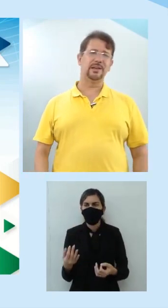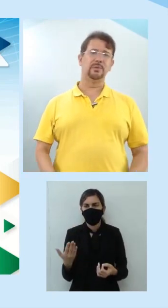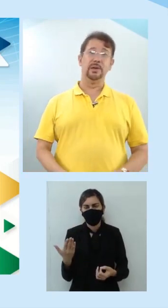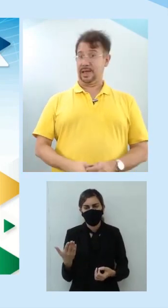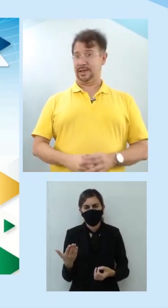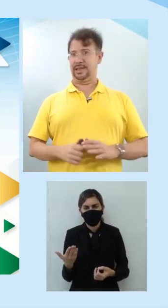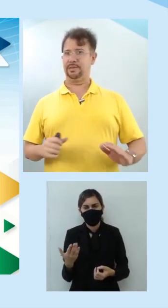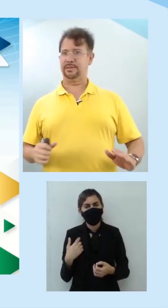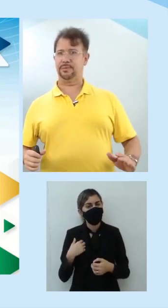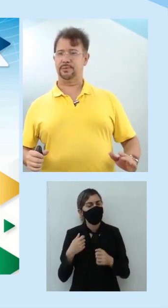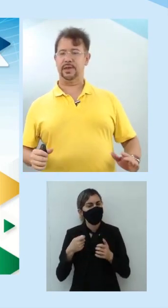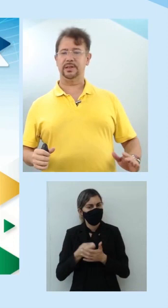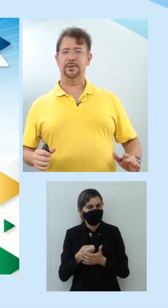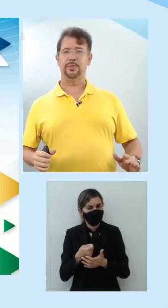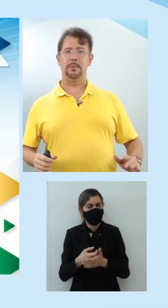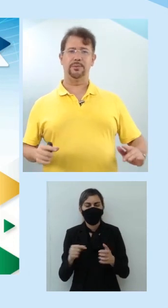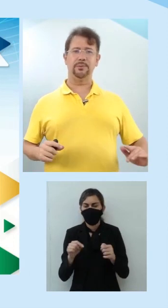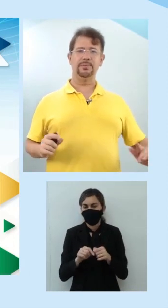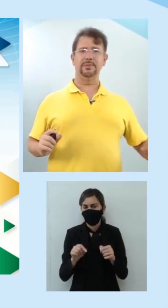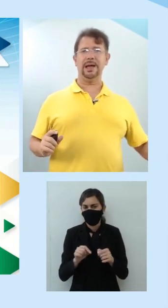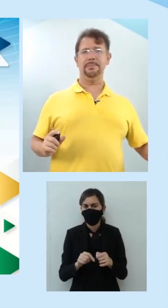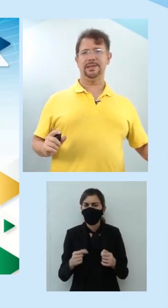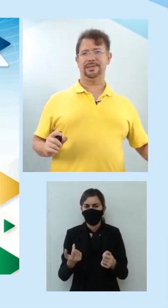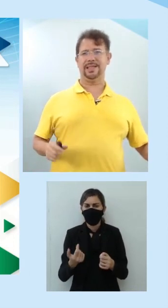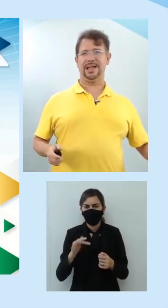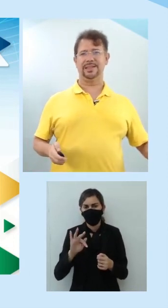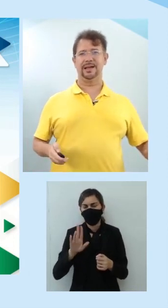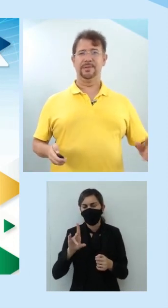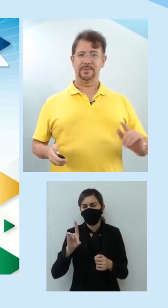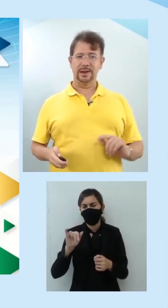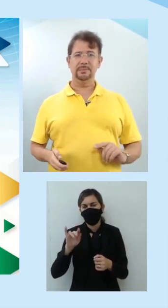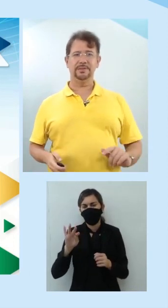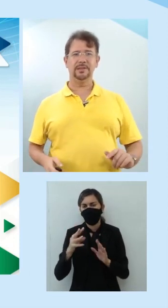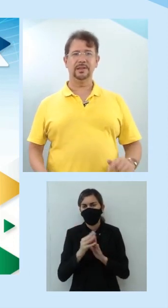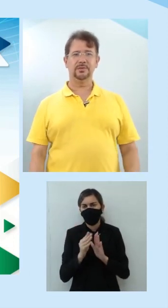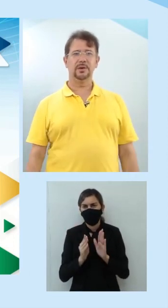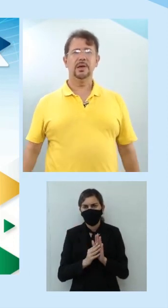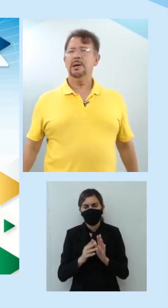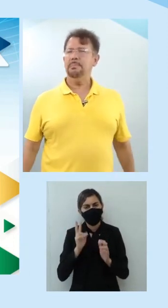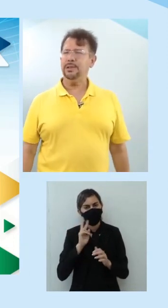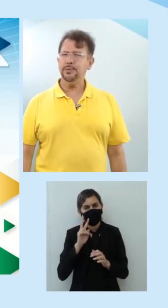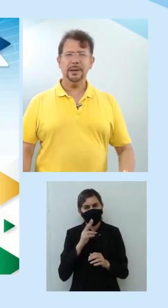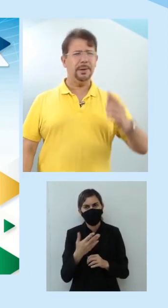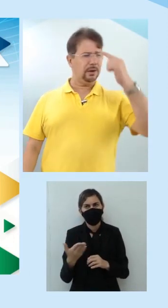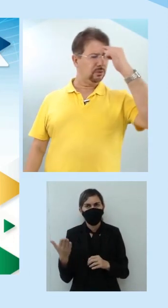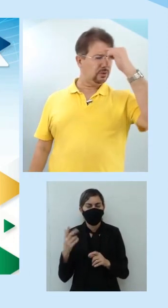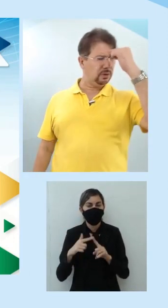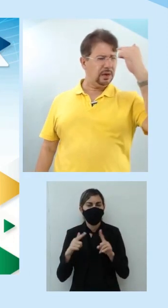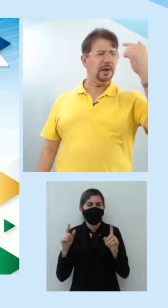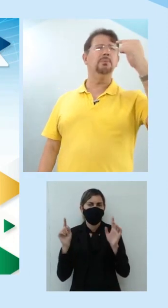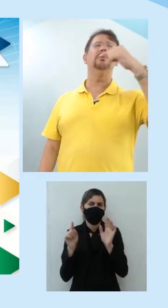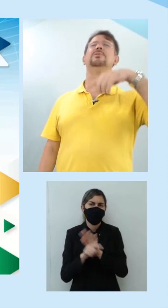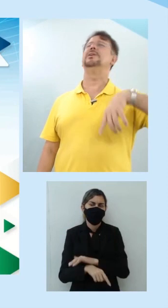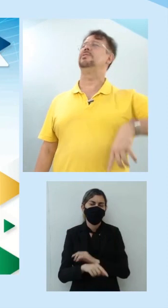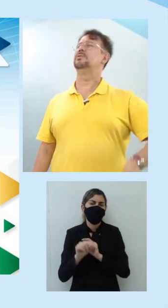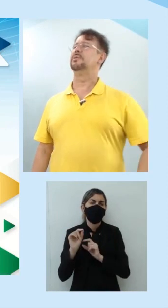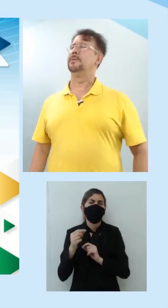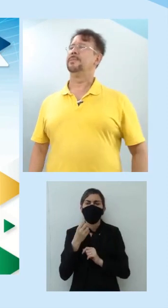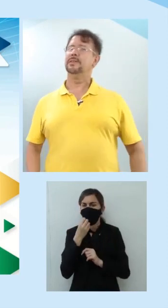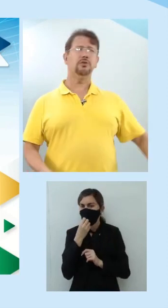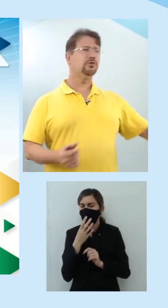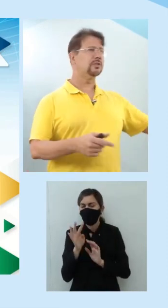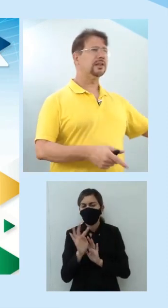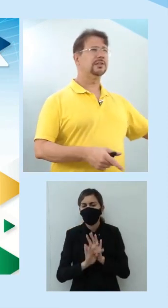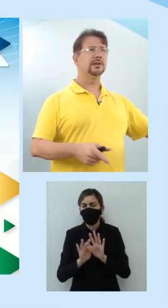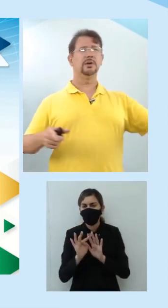argumentação ela deve ser feita de forma fundamentada. Lembre-se disso. Mas fica a pergunta, o que é um bom texto?